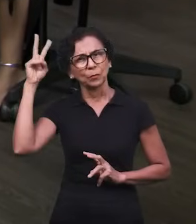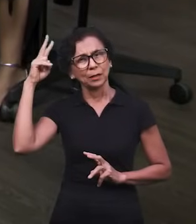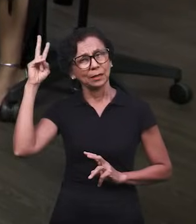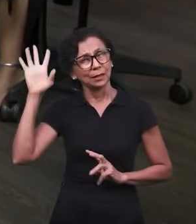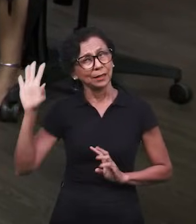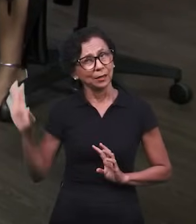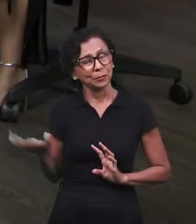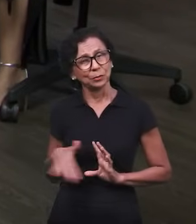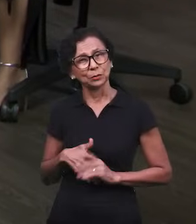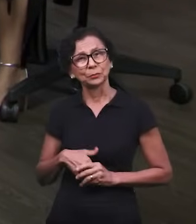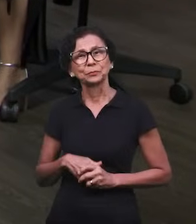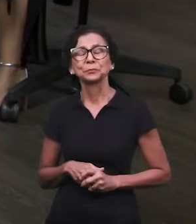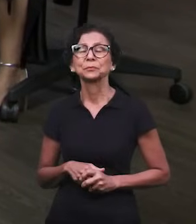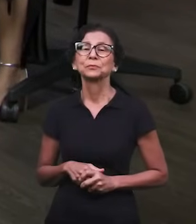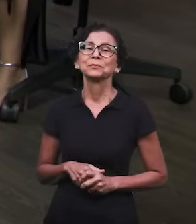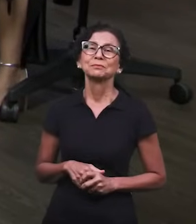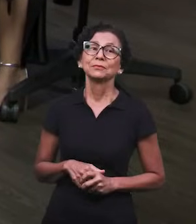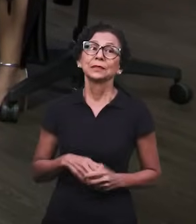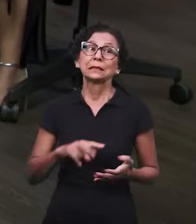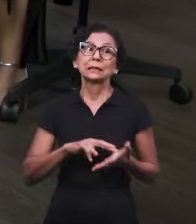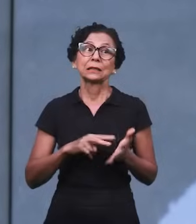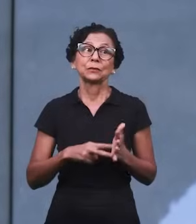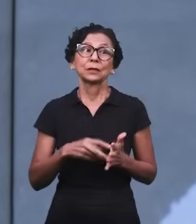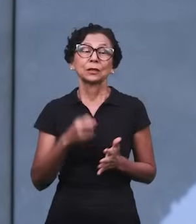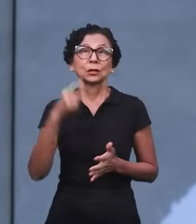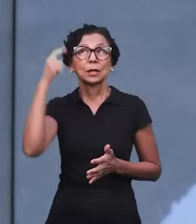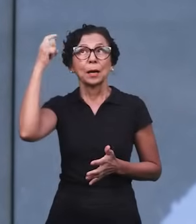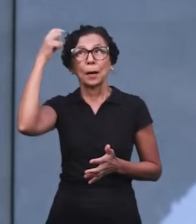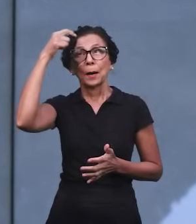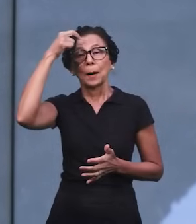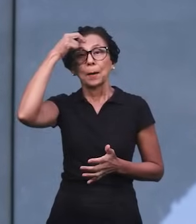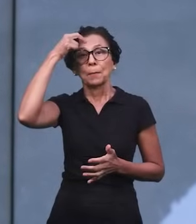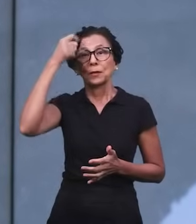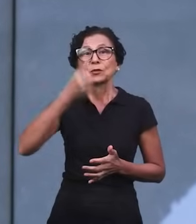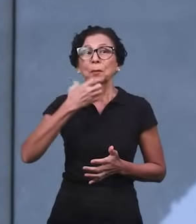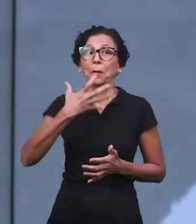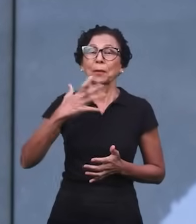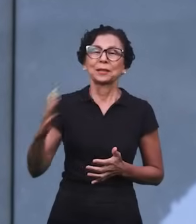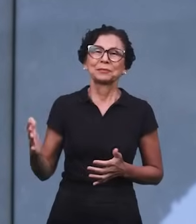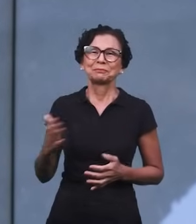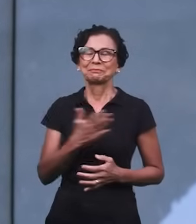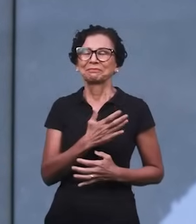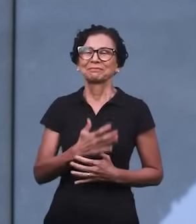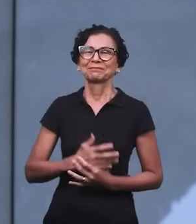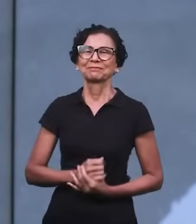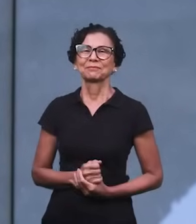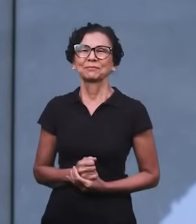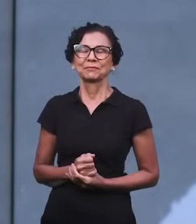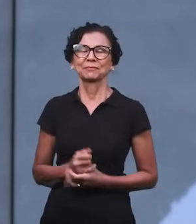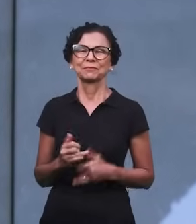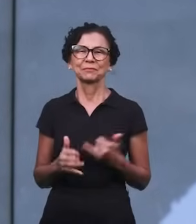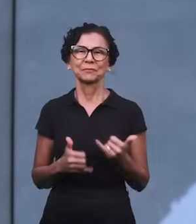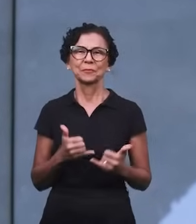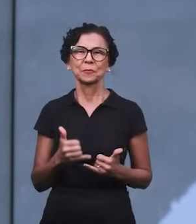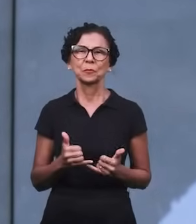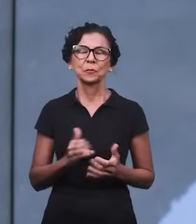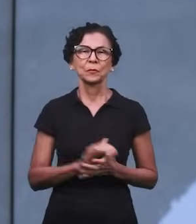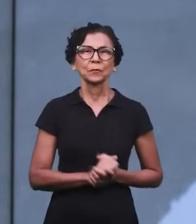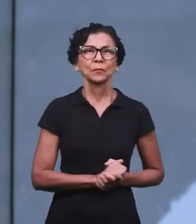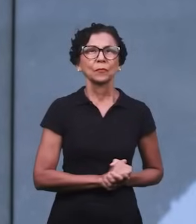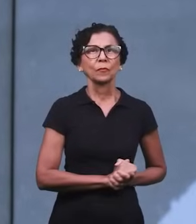sai para a universidade pública, que foi a minha primeira experiência, a gente se sente absolutamente solto.